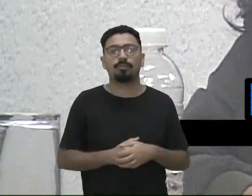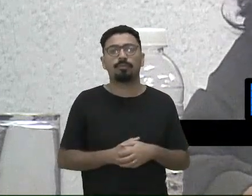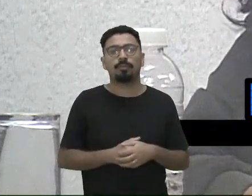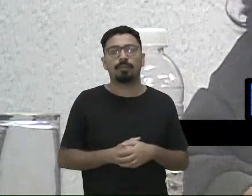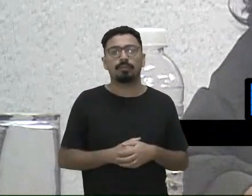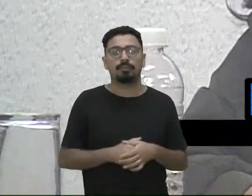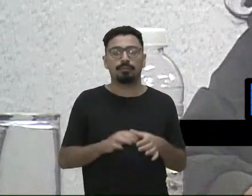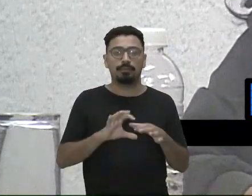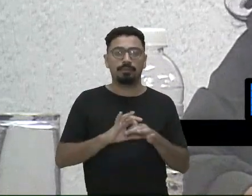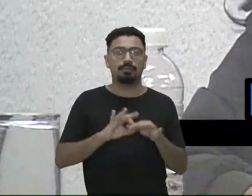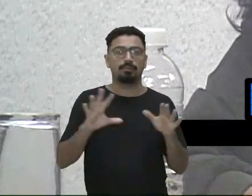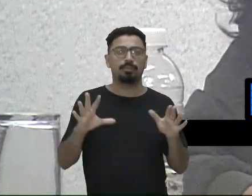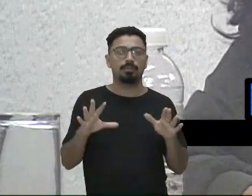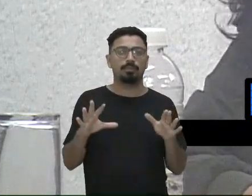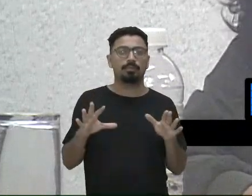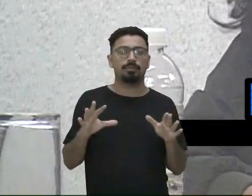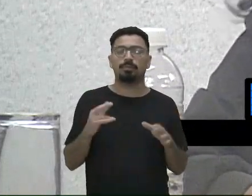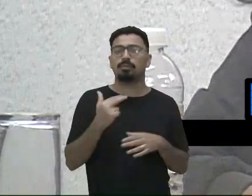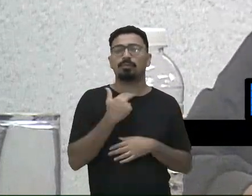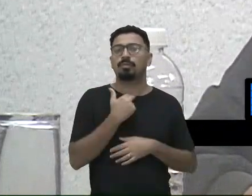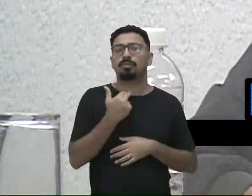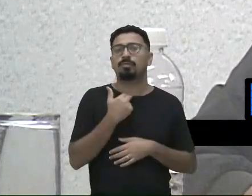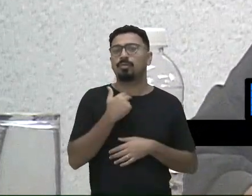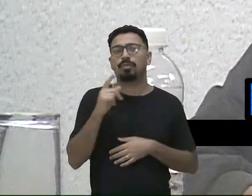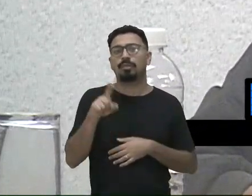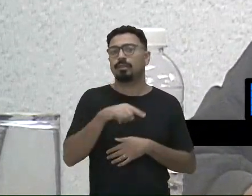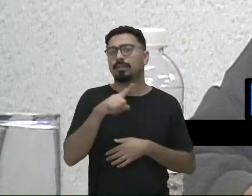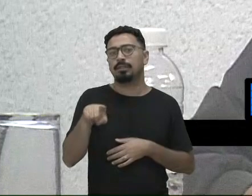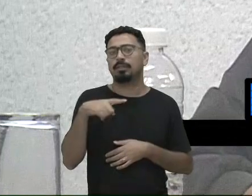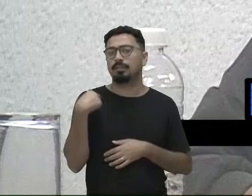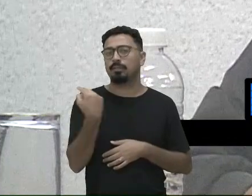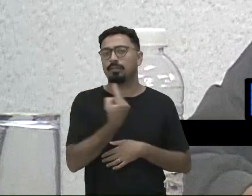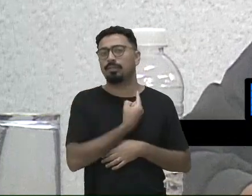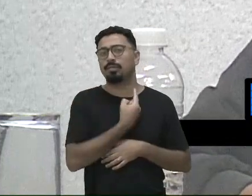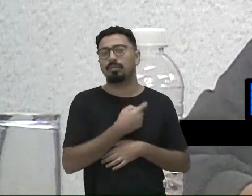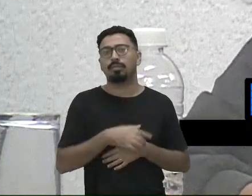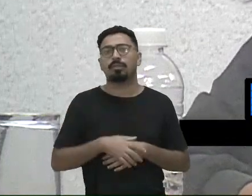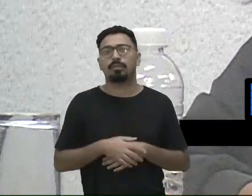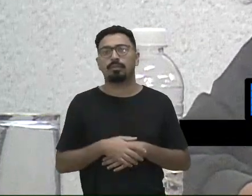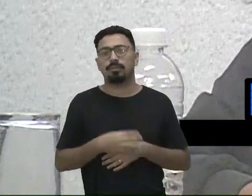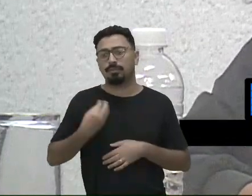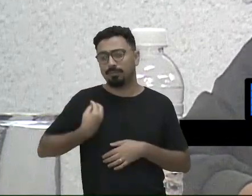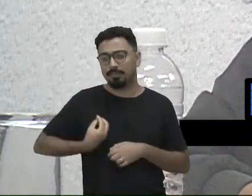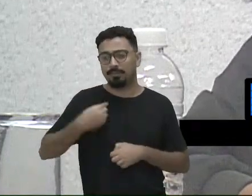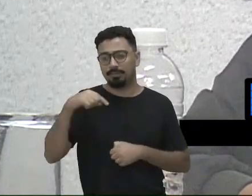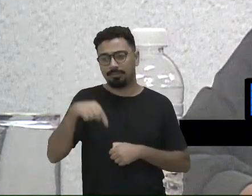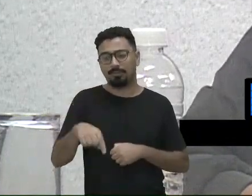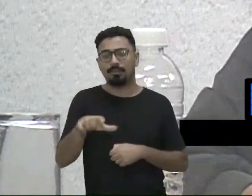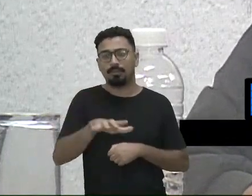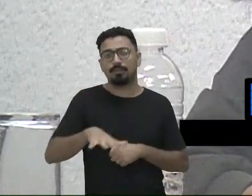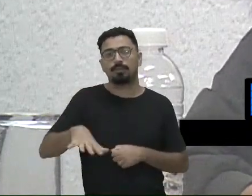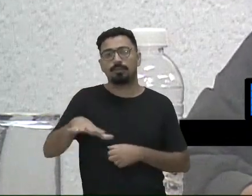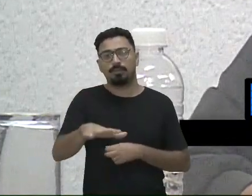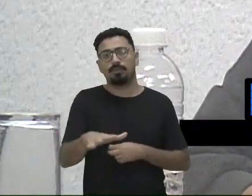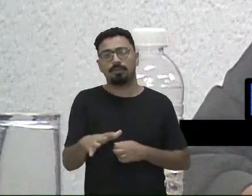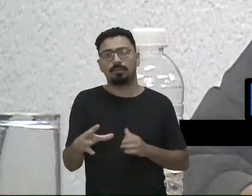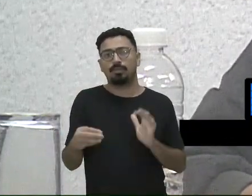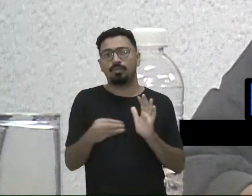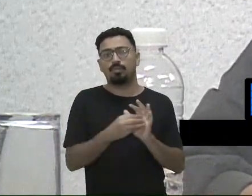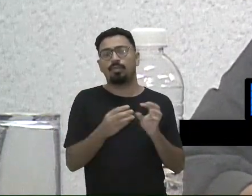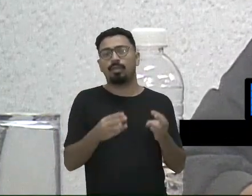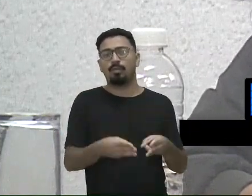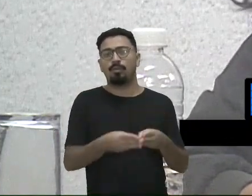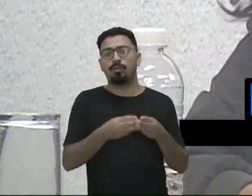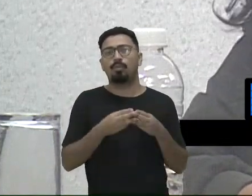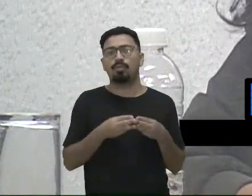autorização não pode mais ser negada para nós. Nós estamos nesses espaços. Eu coloquei uma moção